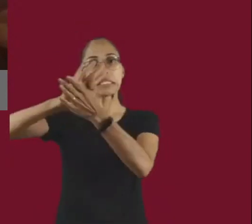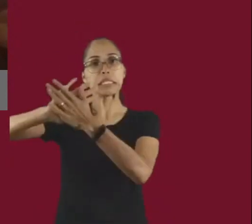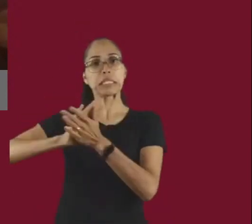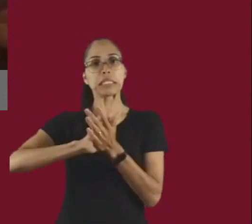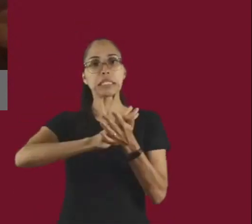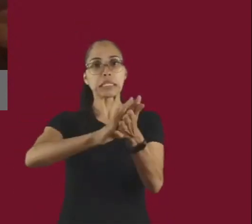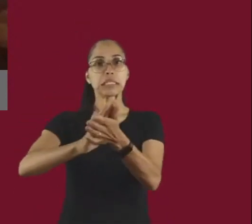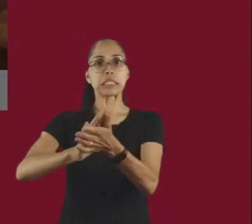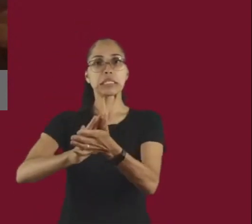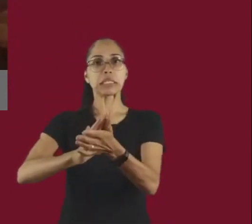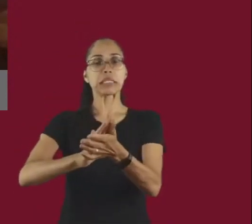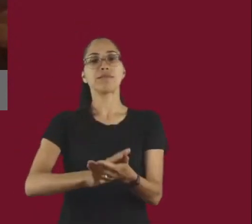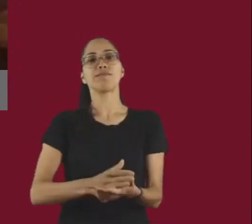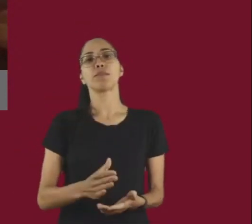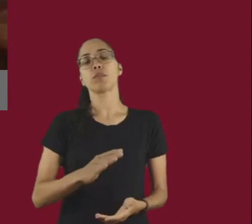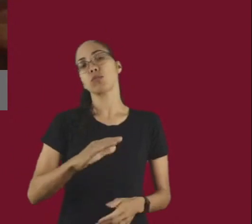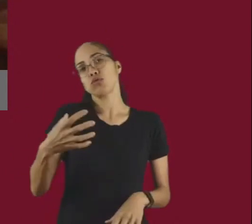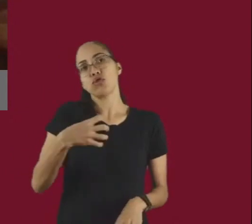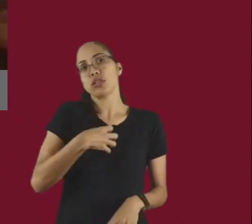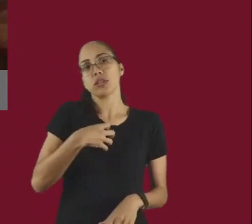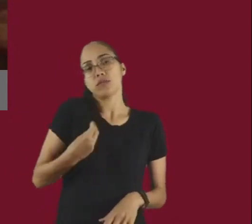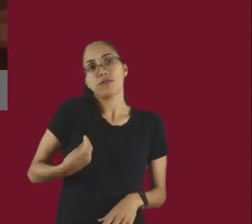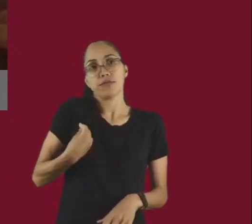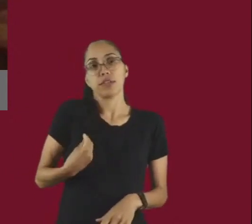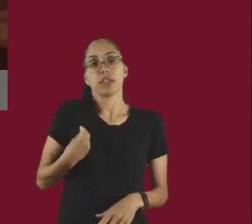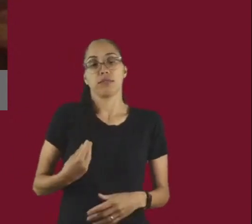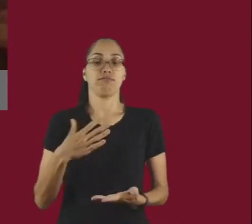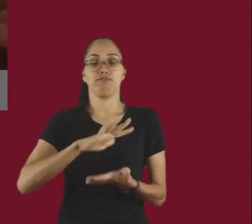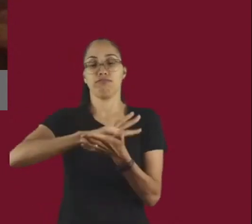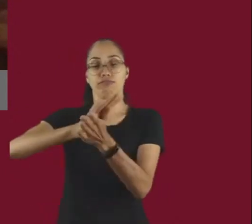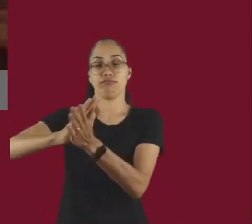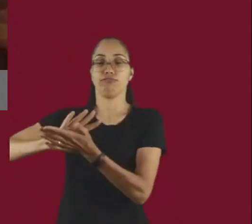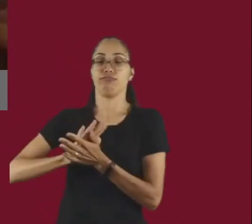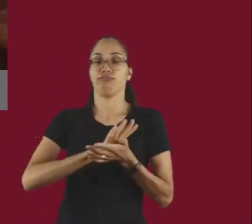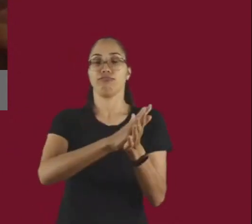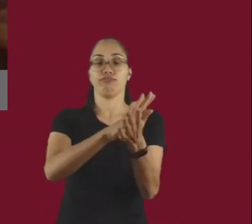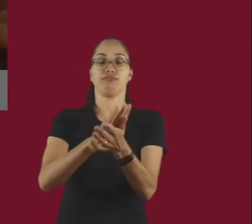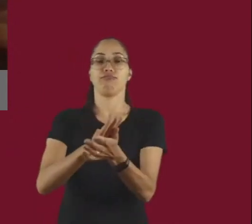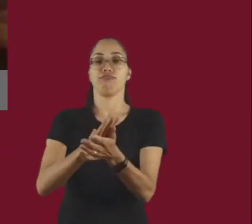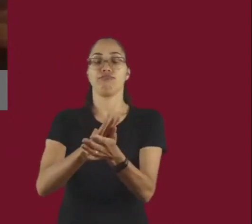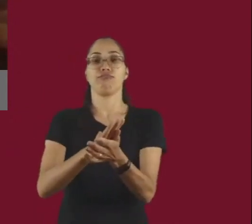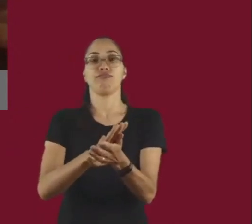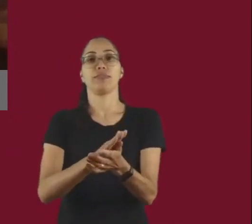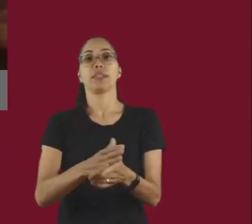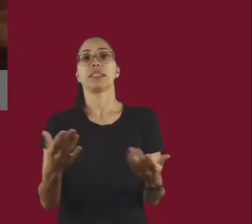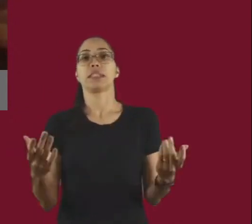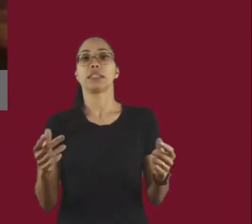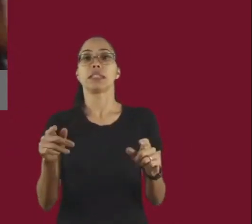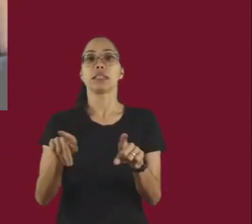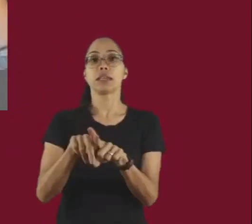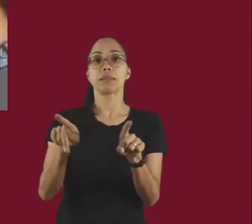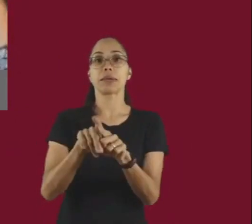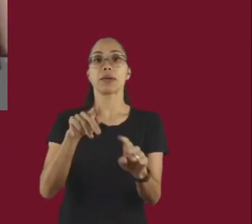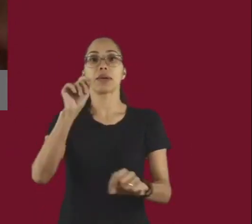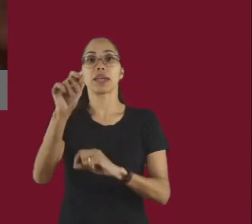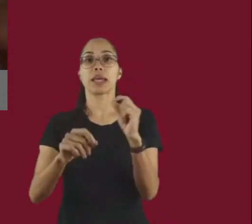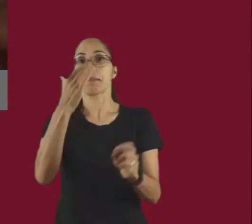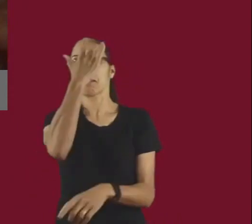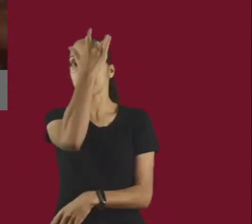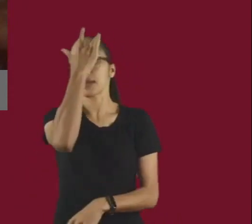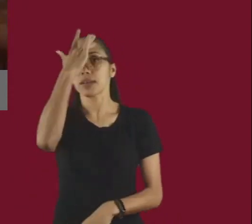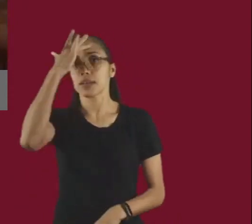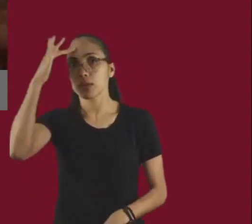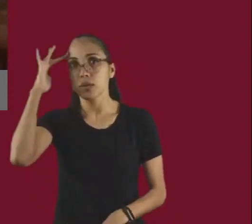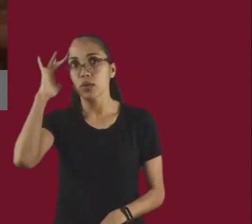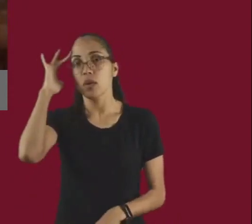destruição dos modos de vida, né? Pelo monte fez isso, é profunda dos modos de vida, ou seja, as pessoas que